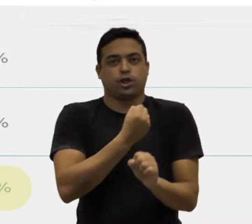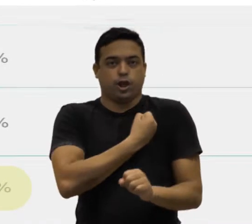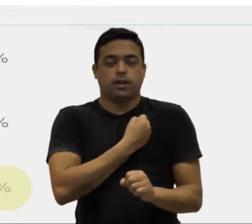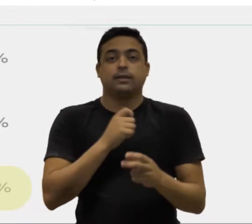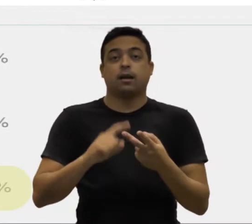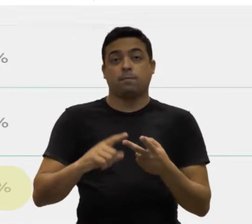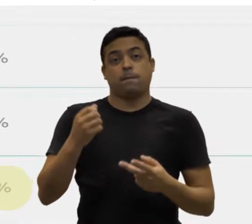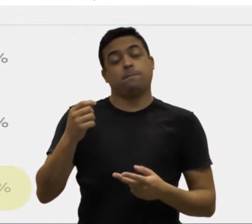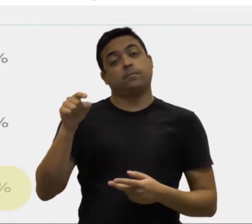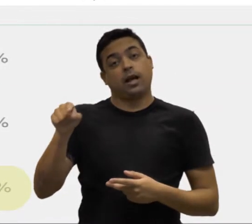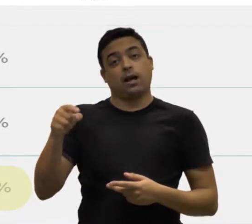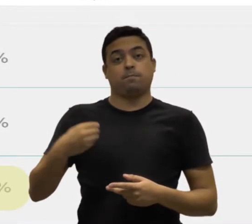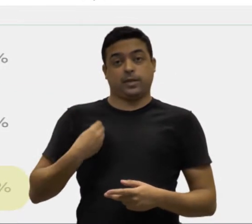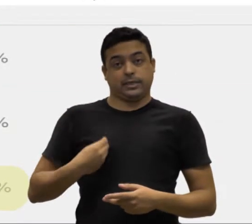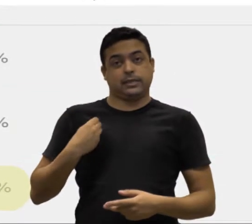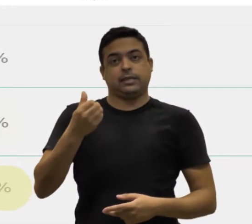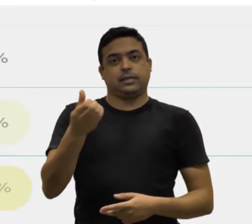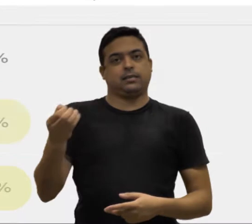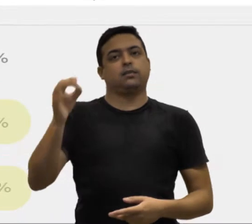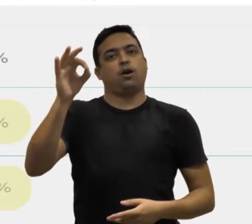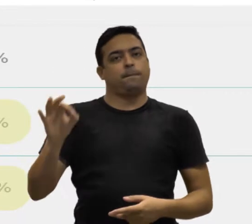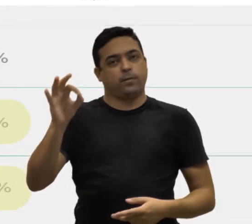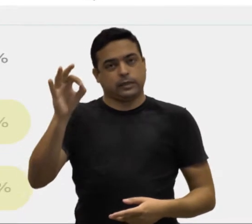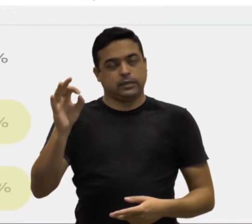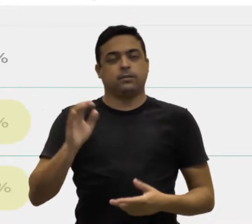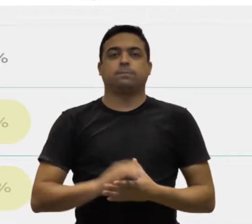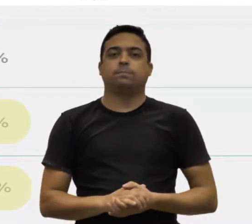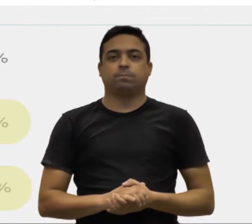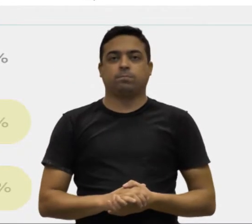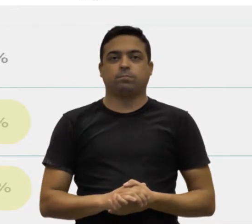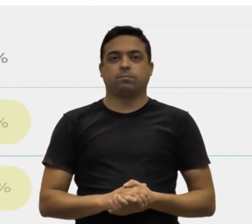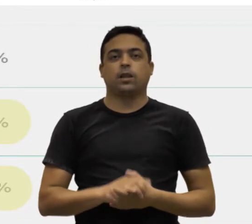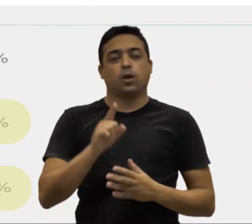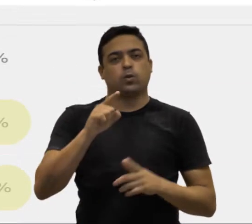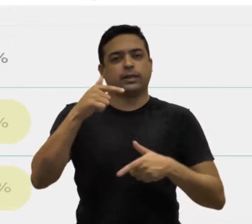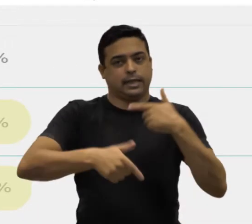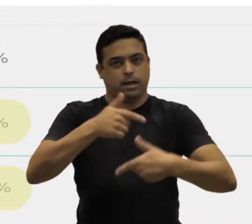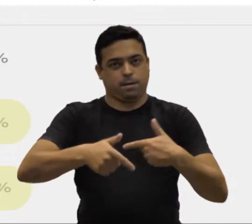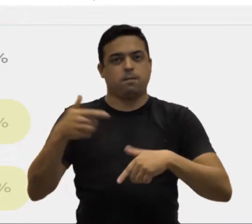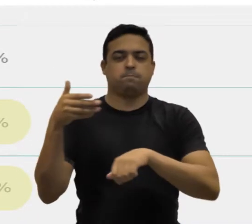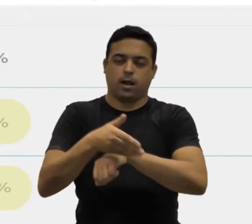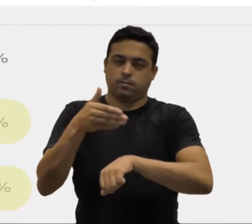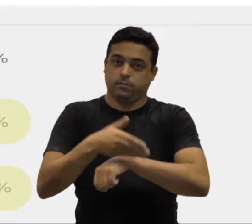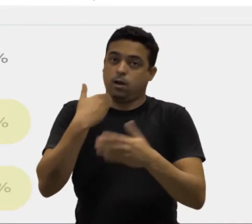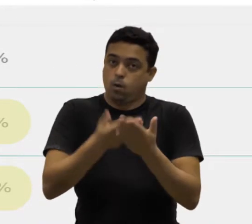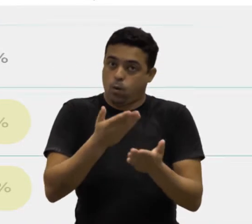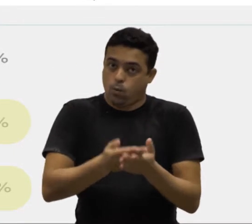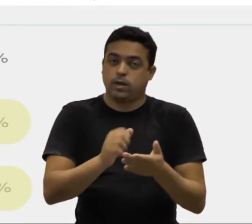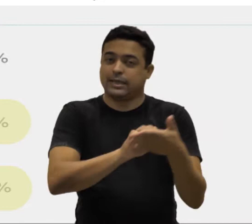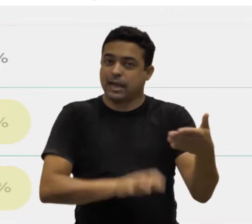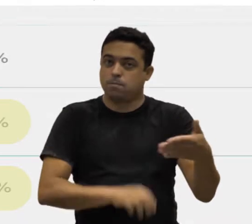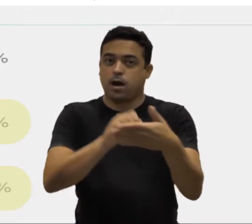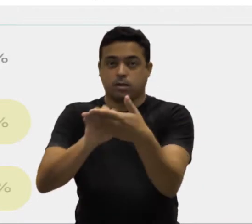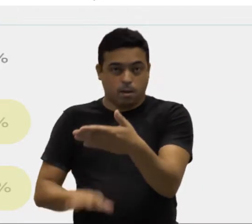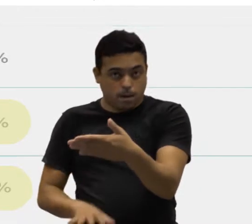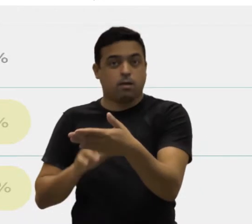geral, enquanto a atividade presencial equivale a 60%. Sua dedicação e participação nas aulas e